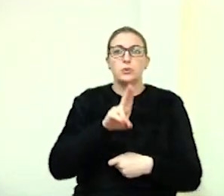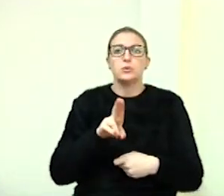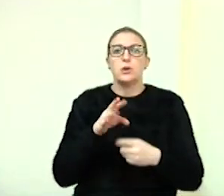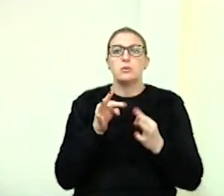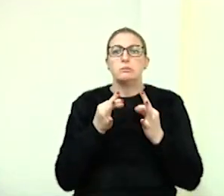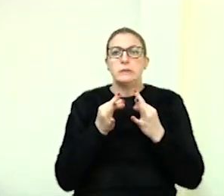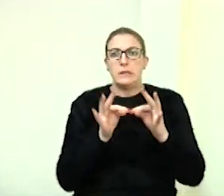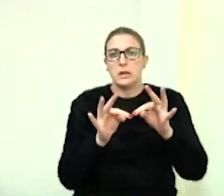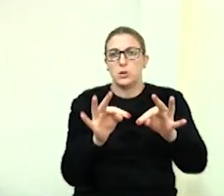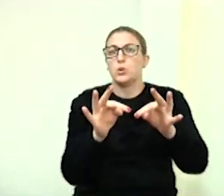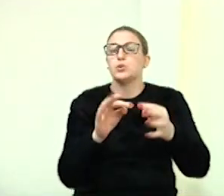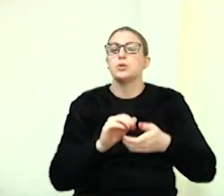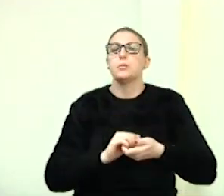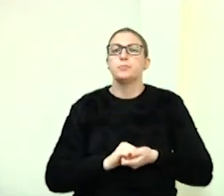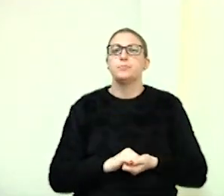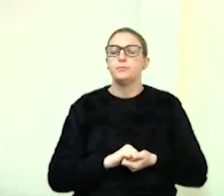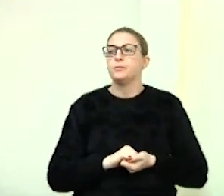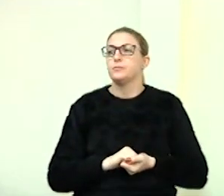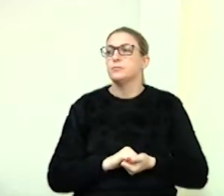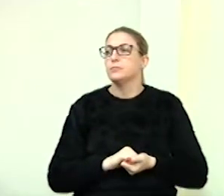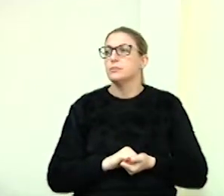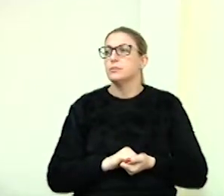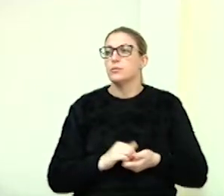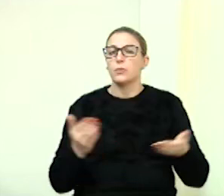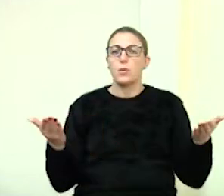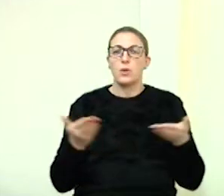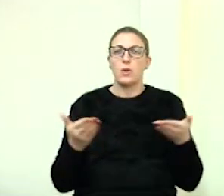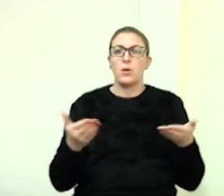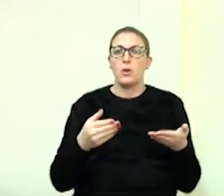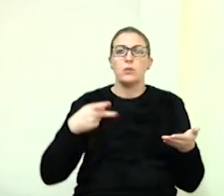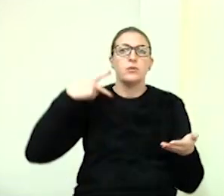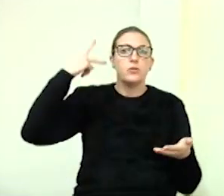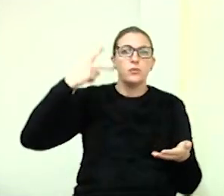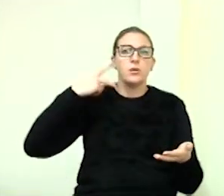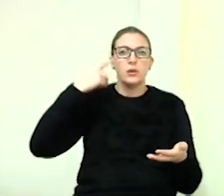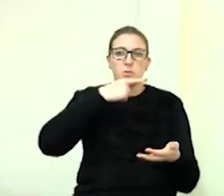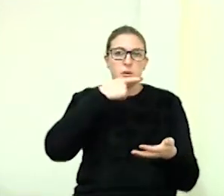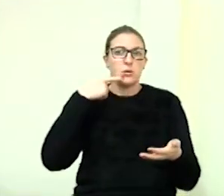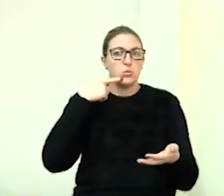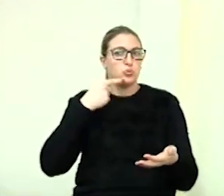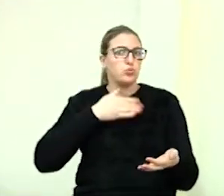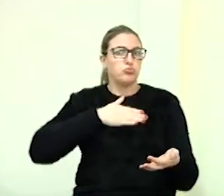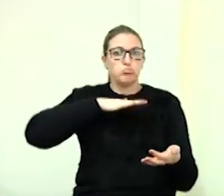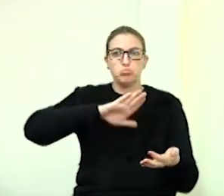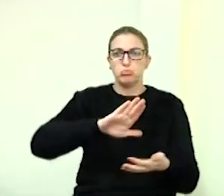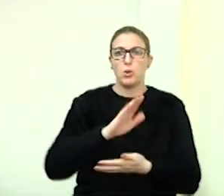Obrigado, vereador Leandro. Com a palavra, vereador Claudemir de Araújo. Corta.